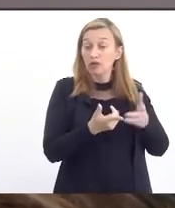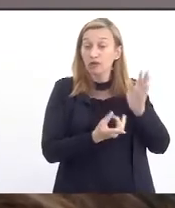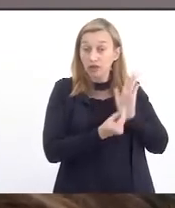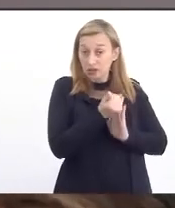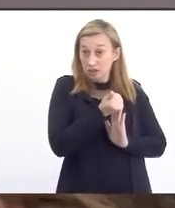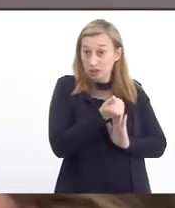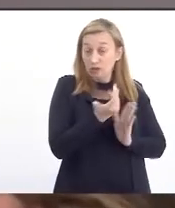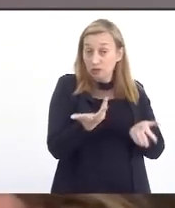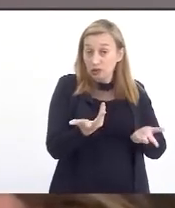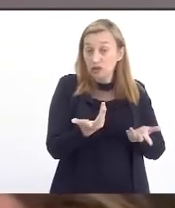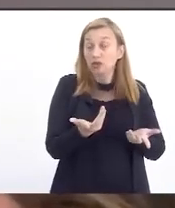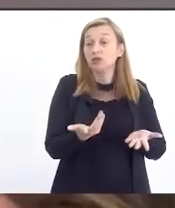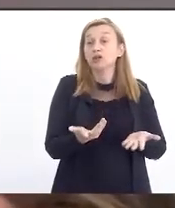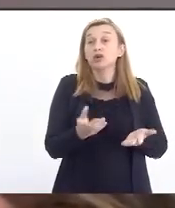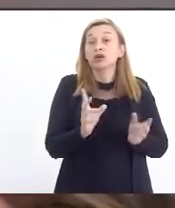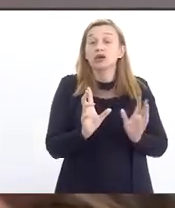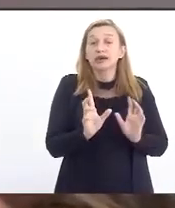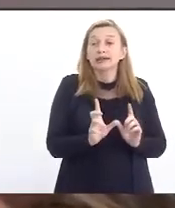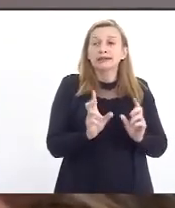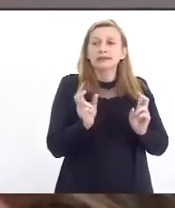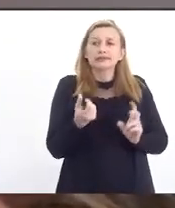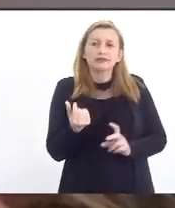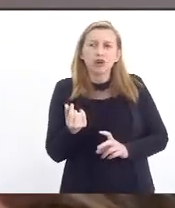consumidor. E a lógica é que essa tarifa ela